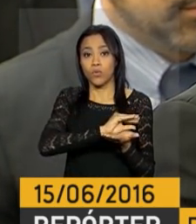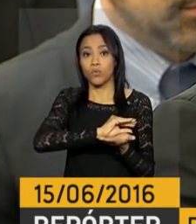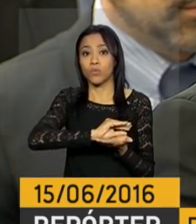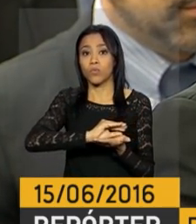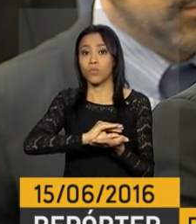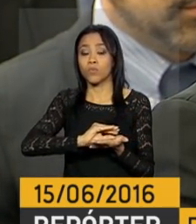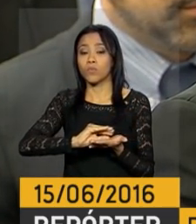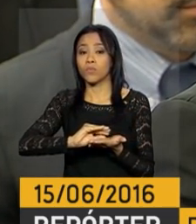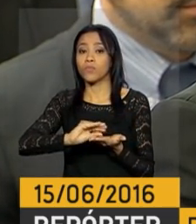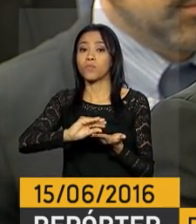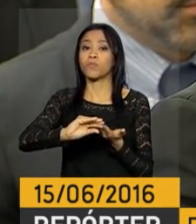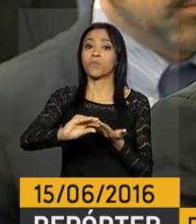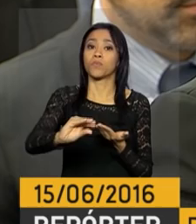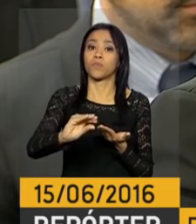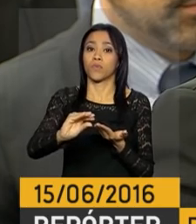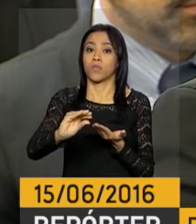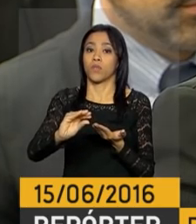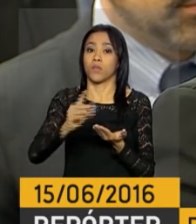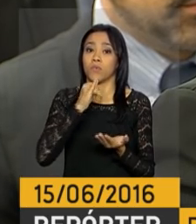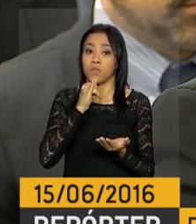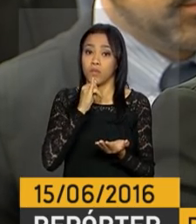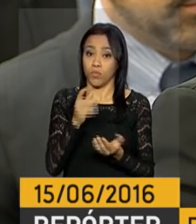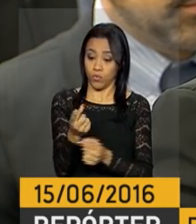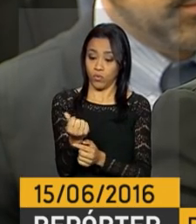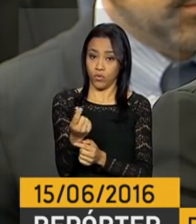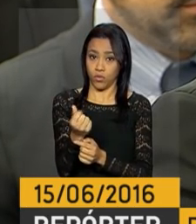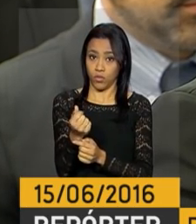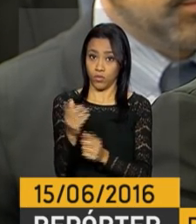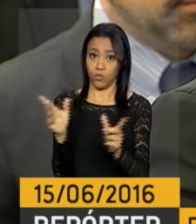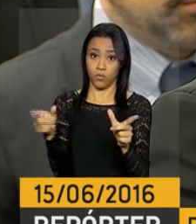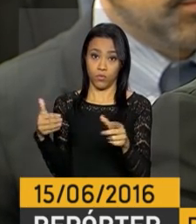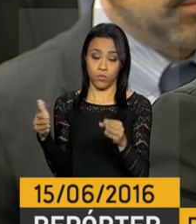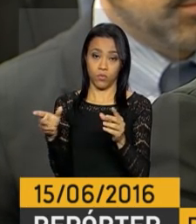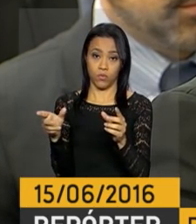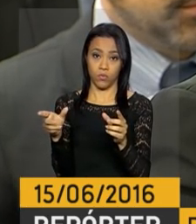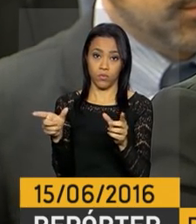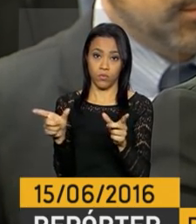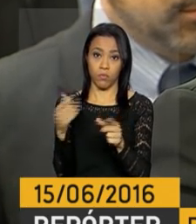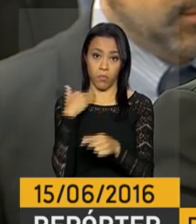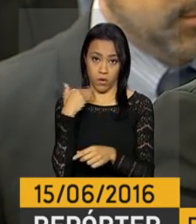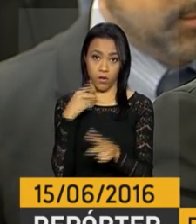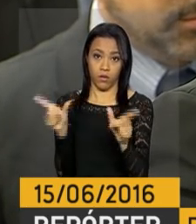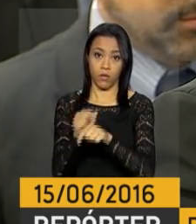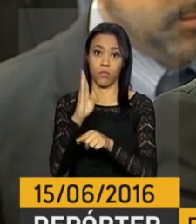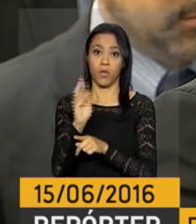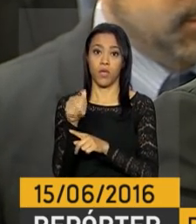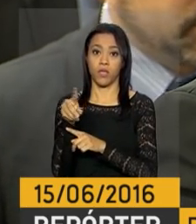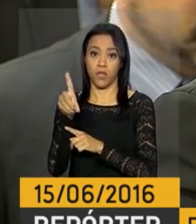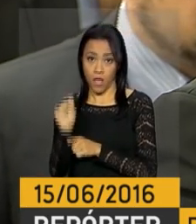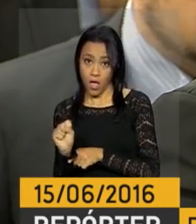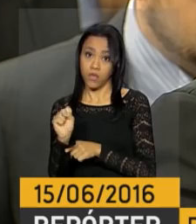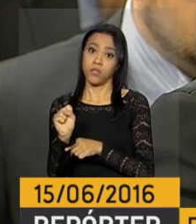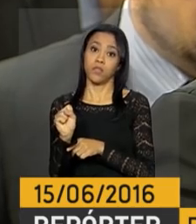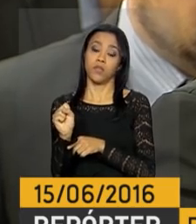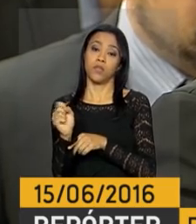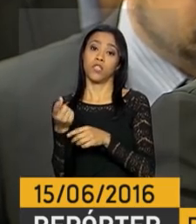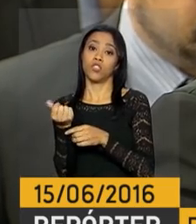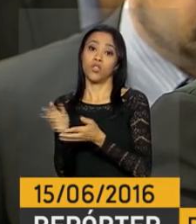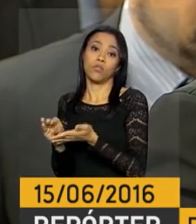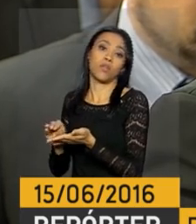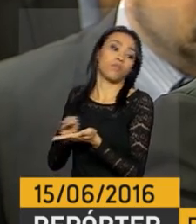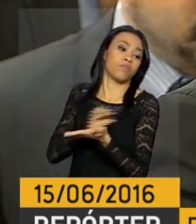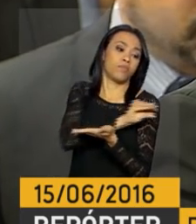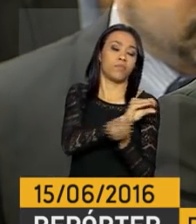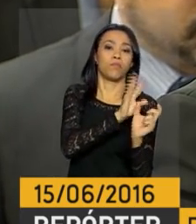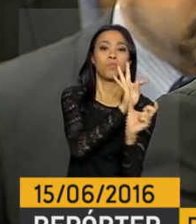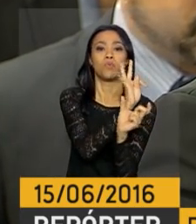empréstimo, subsidiados do BNDS. Eh, uma questão, uma segunda questão sobre o super simples, né? Hoje o Senado deve votar